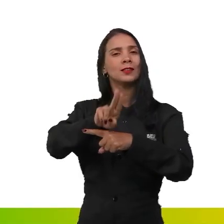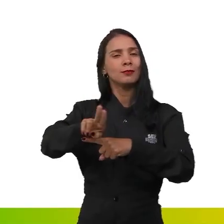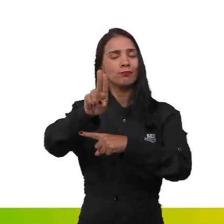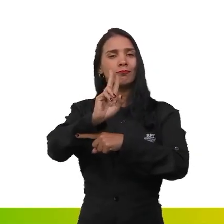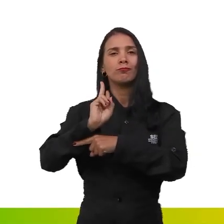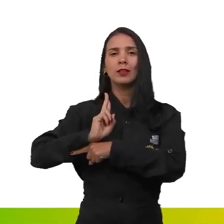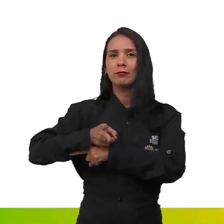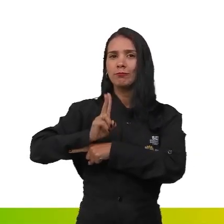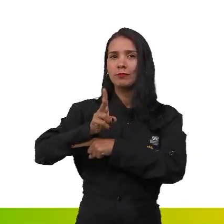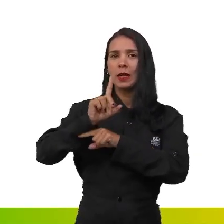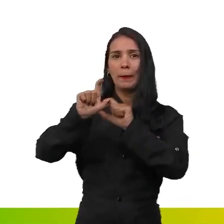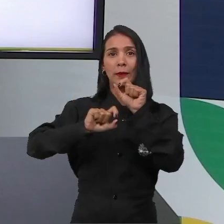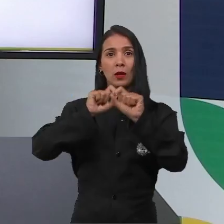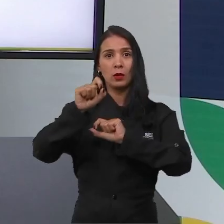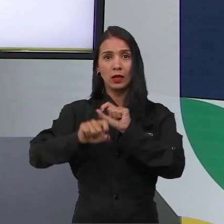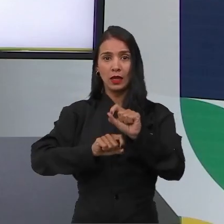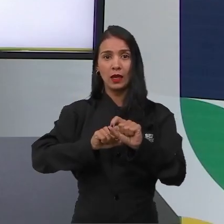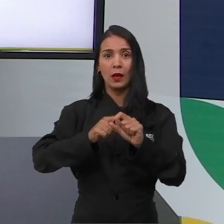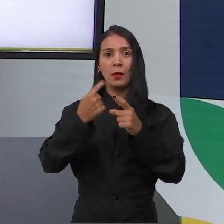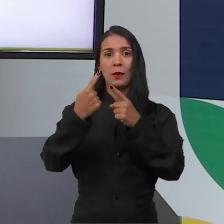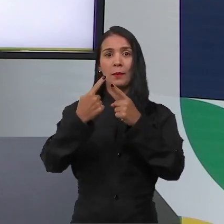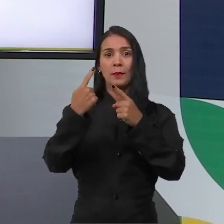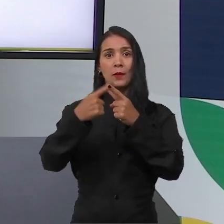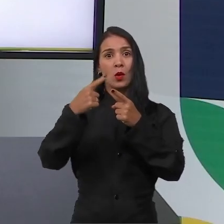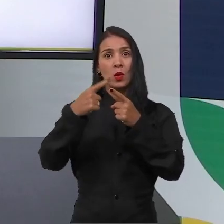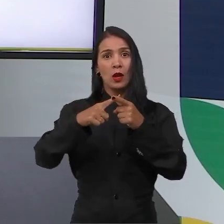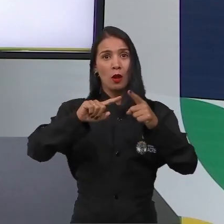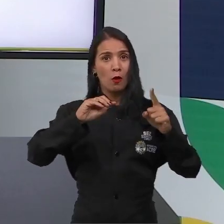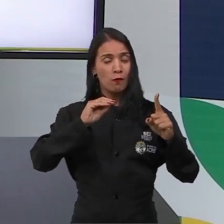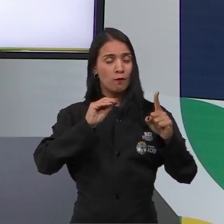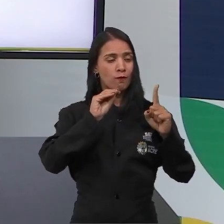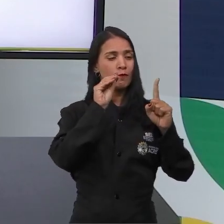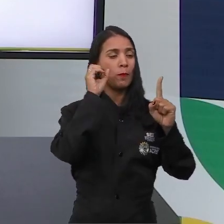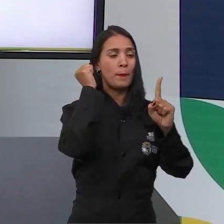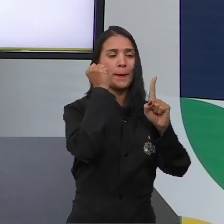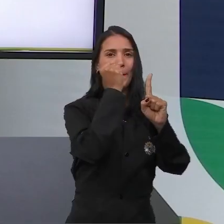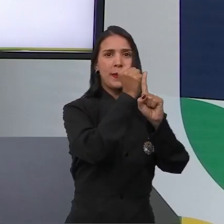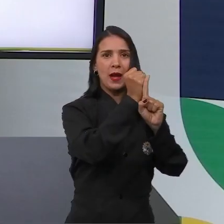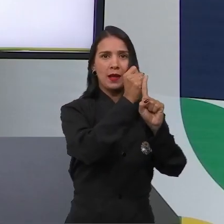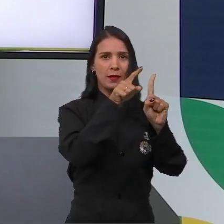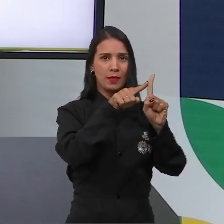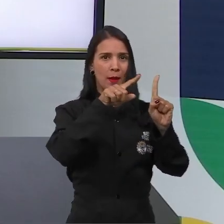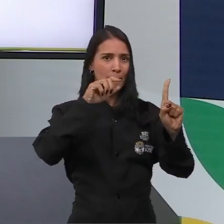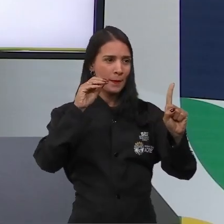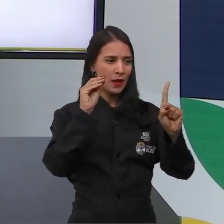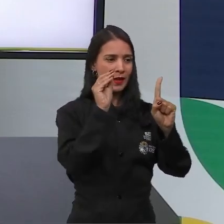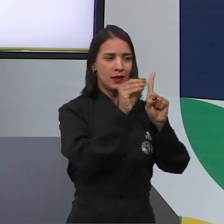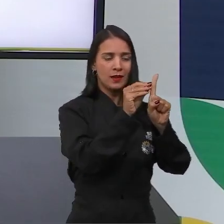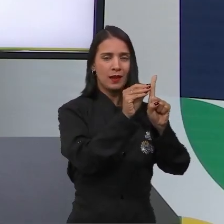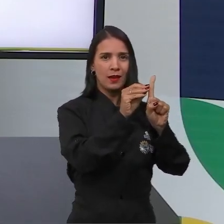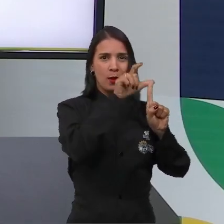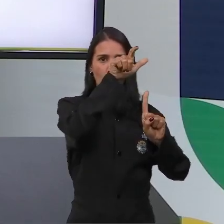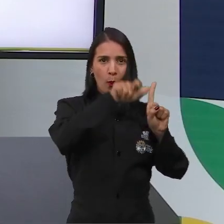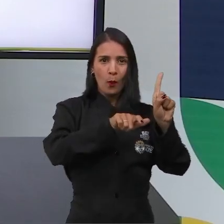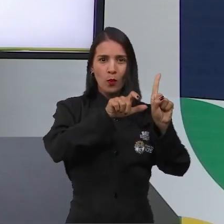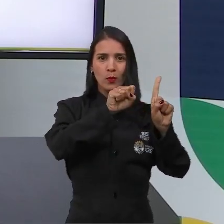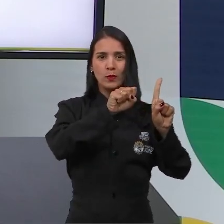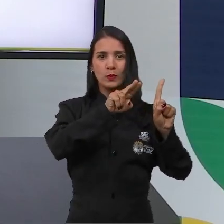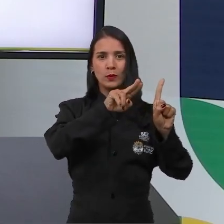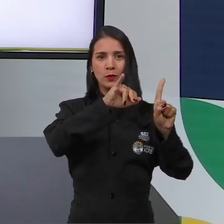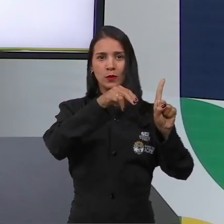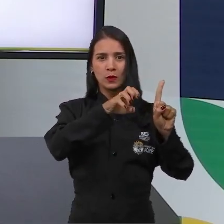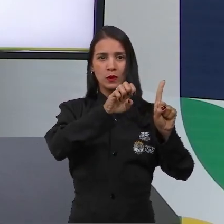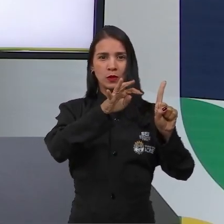o sujeito. Professora, quer dizer que eu preciso saber aqui da classificação do sujeito? Sujeito simples, sujeito